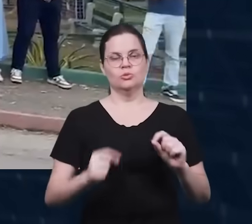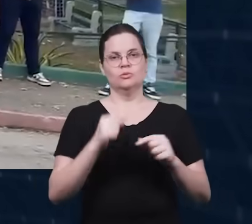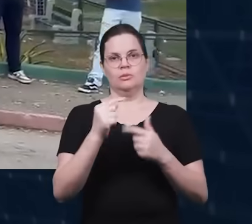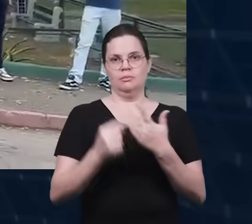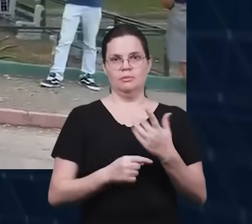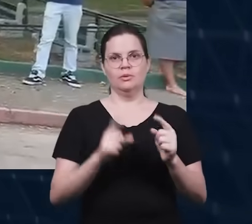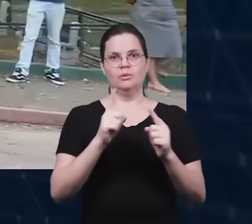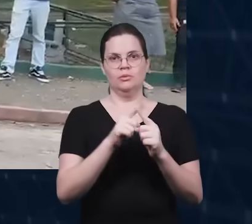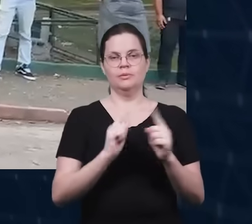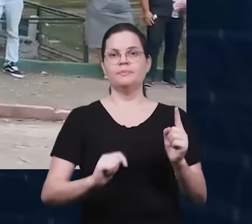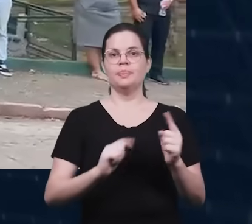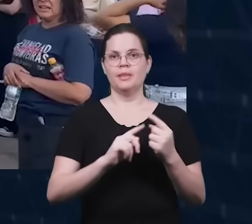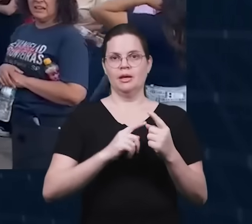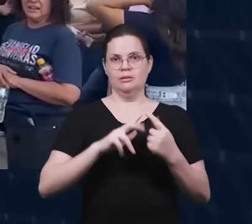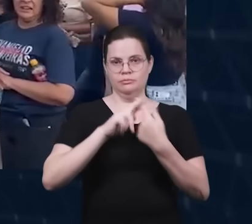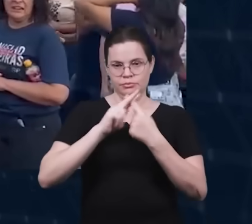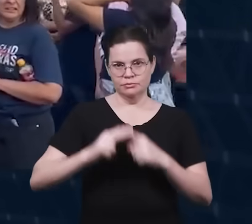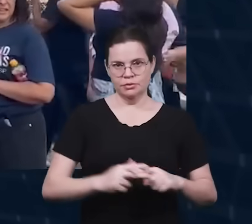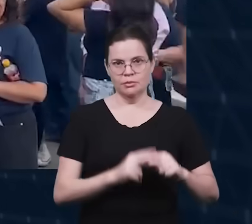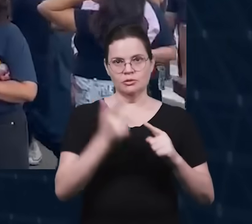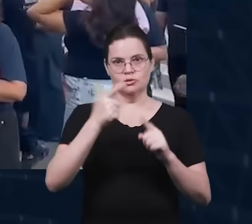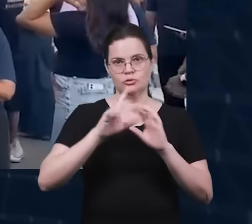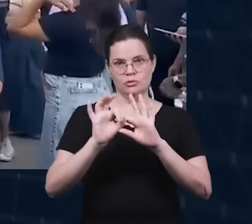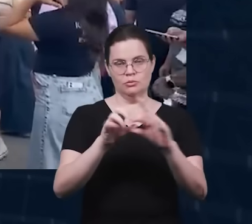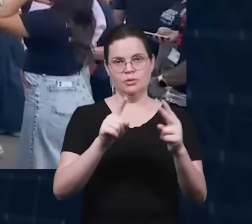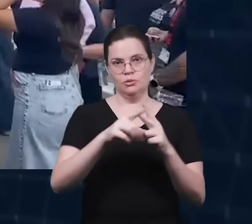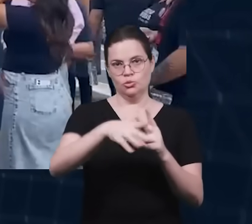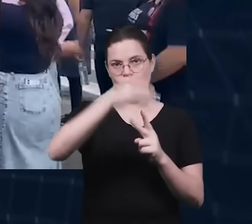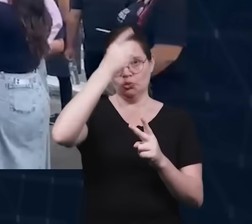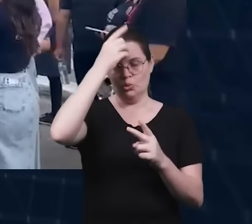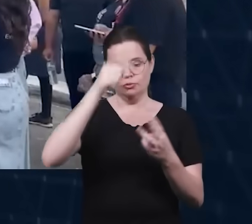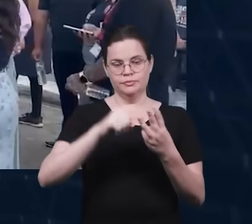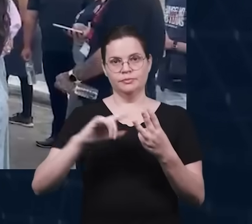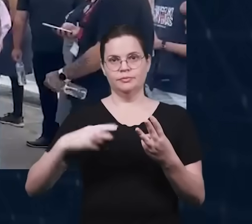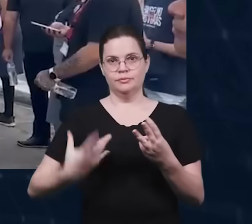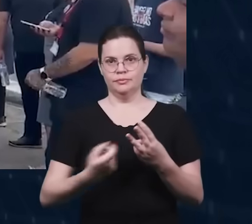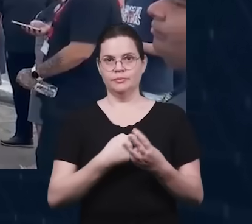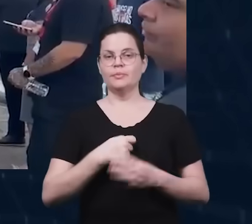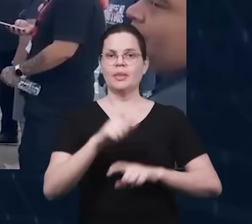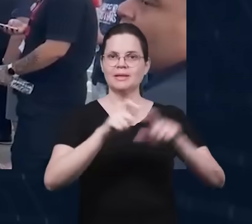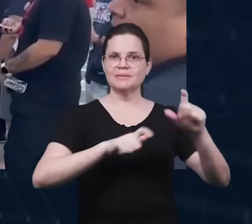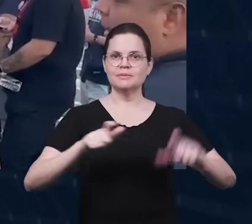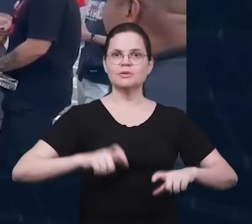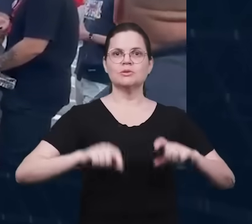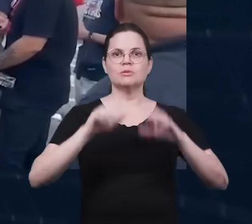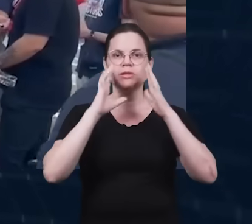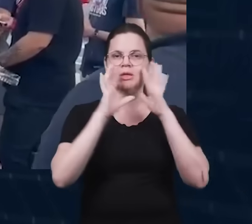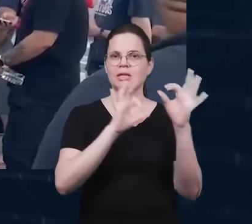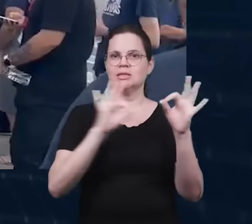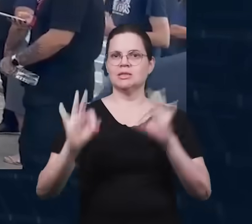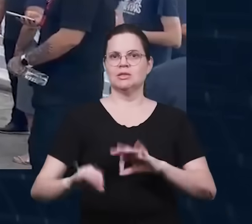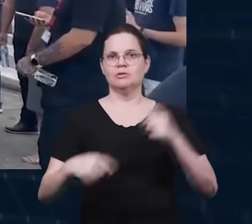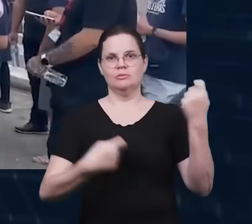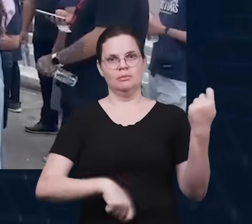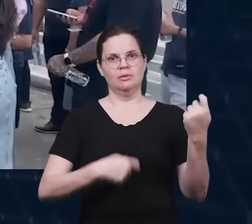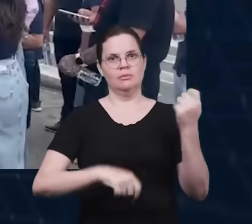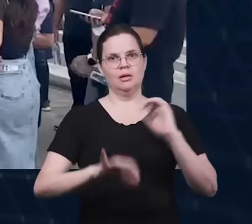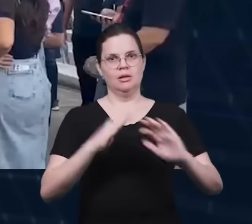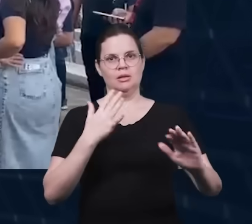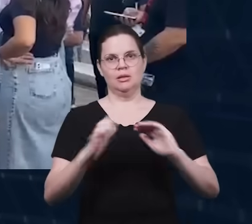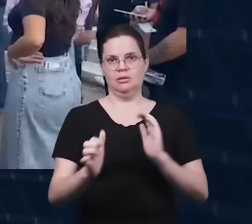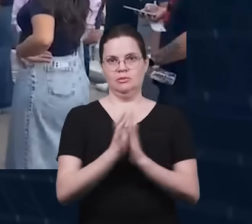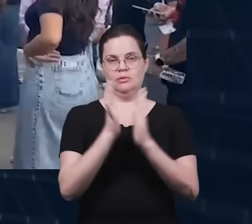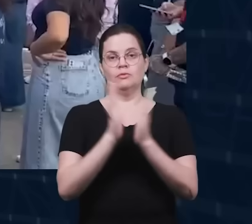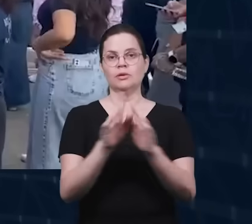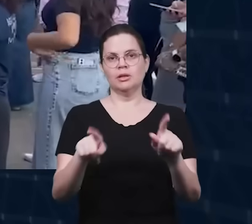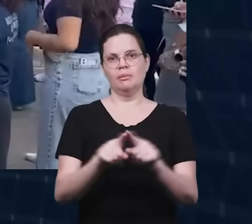temas restauração, dons espirituais e salvação. Quem recebeu os convites se alegrou com os louvores entoados e se identificou